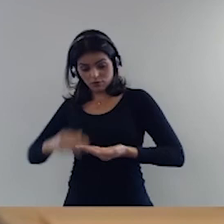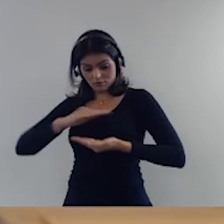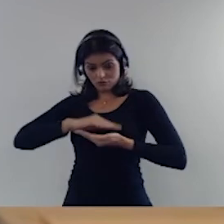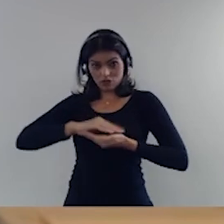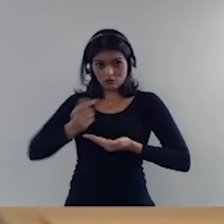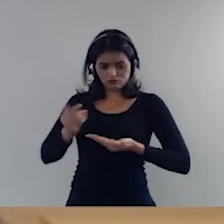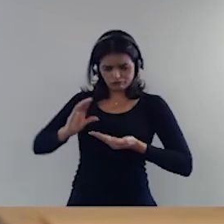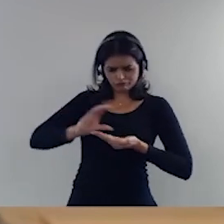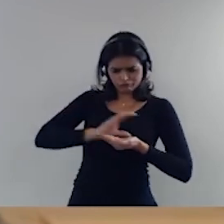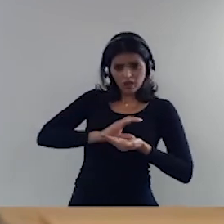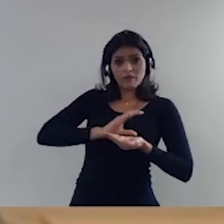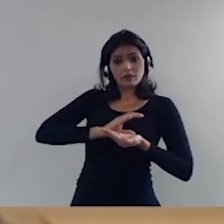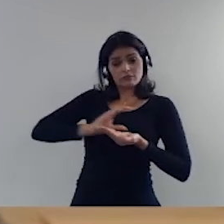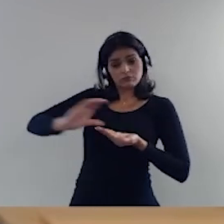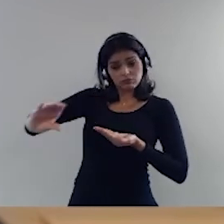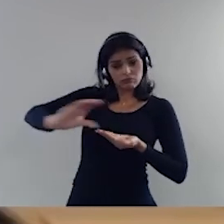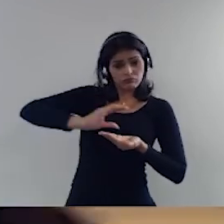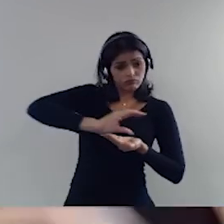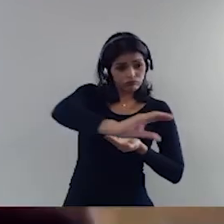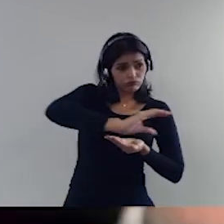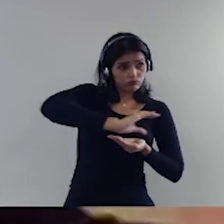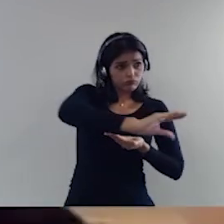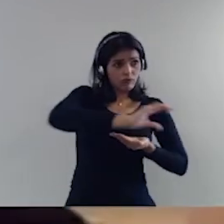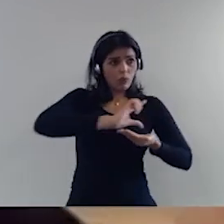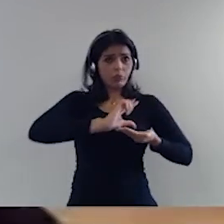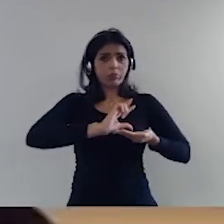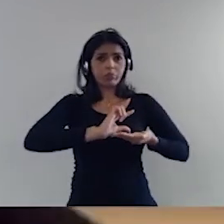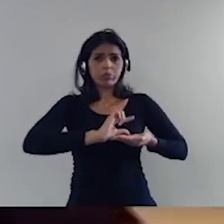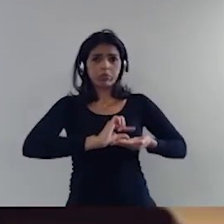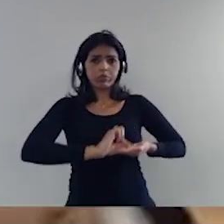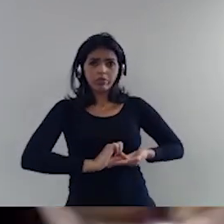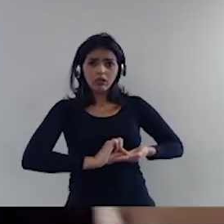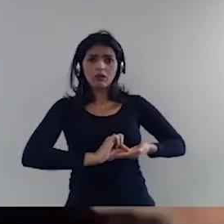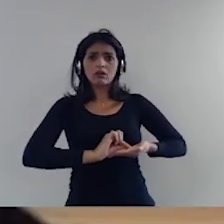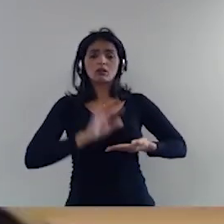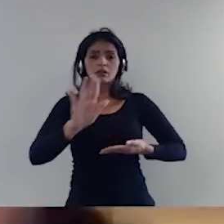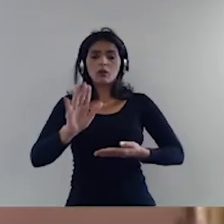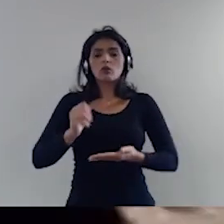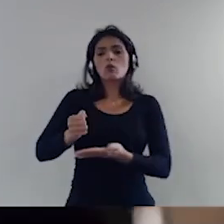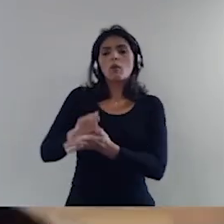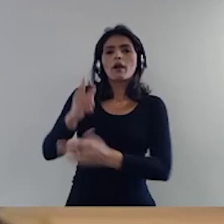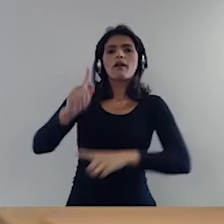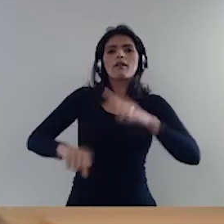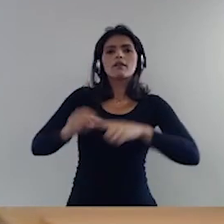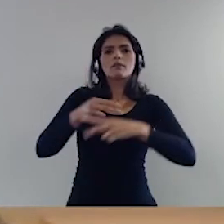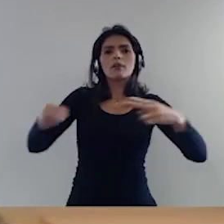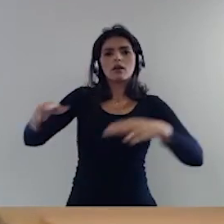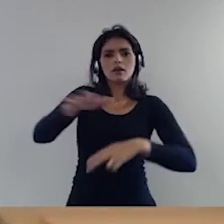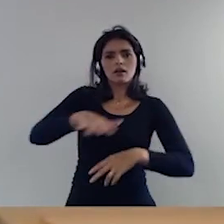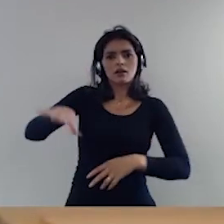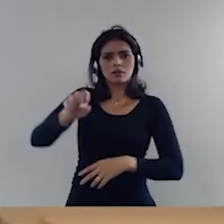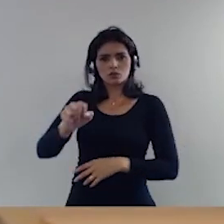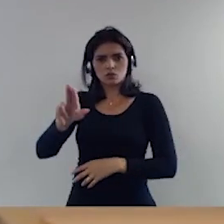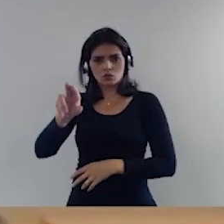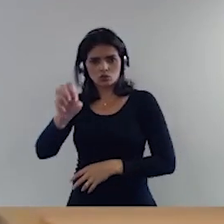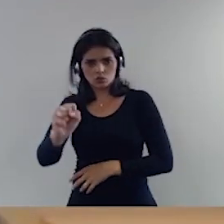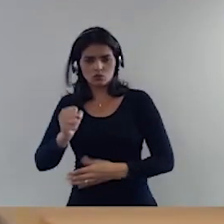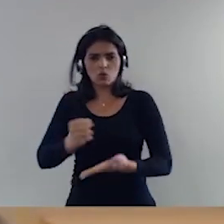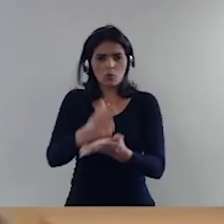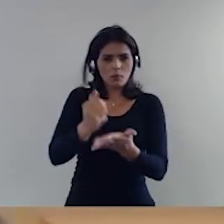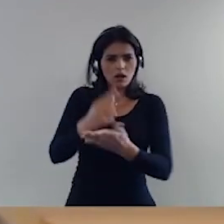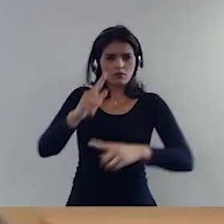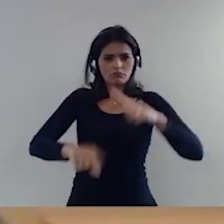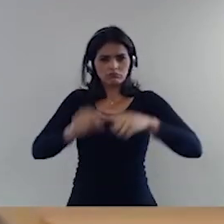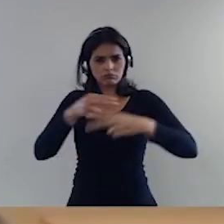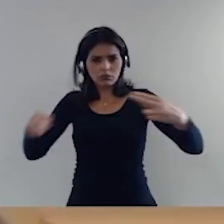se atenderem às demandas do sistema de saúde, portanto, comprando equipamentos e aparelhando hospitais e montando